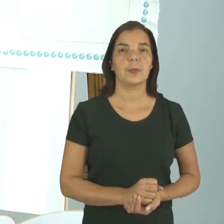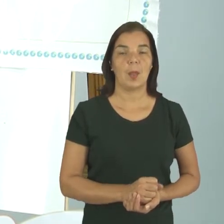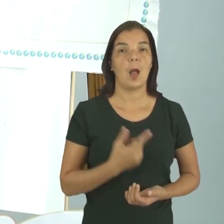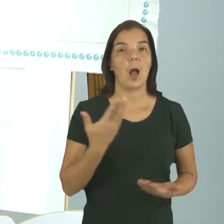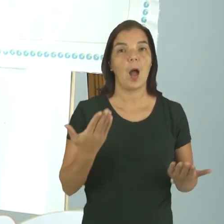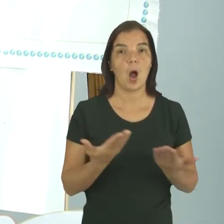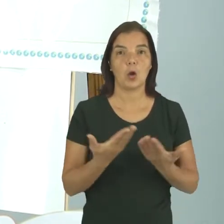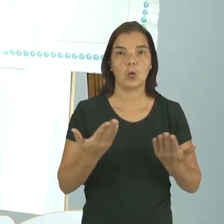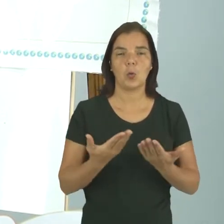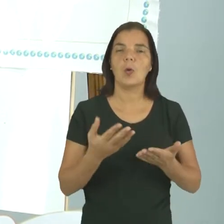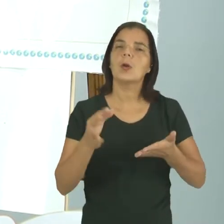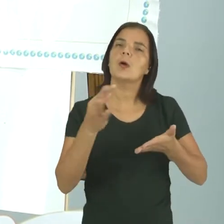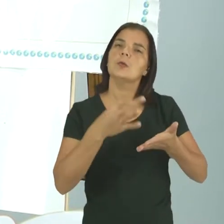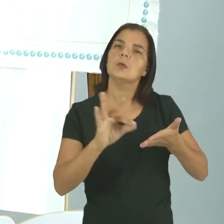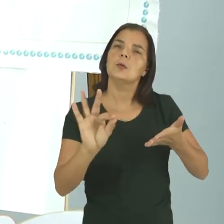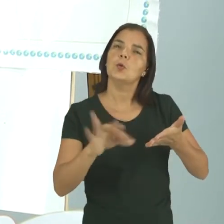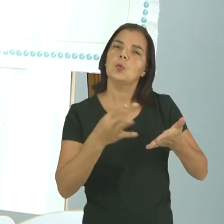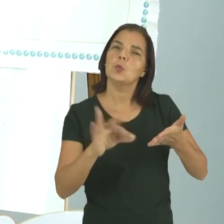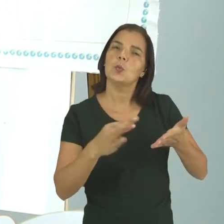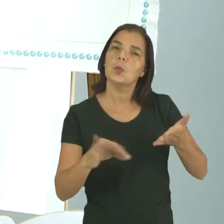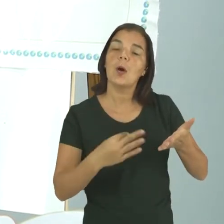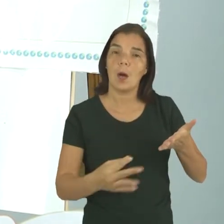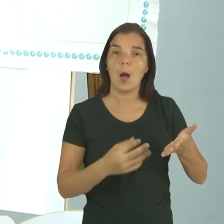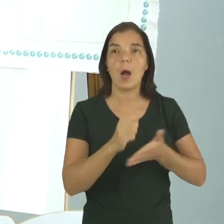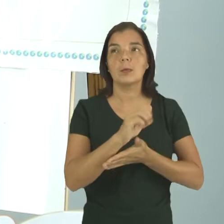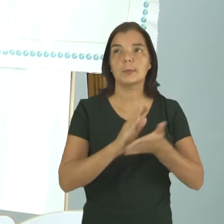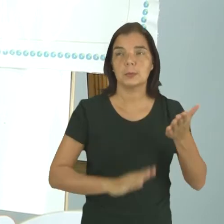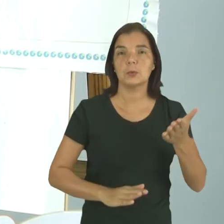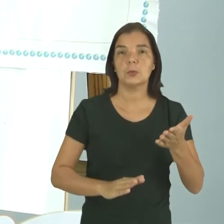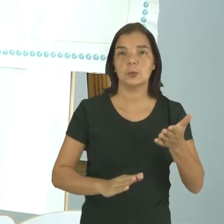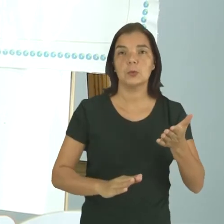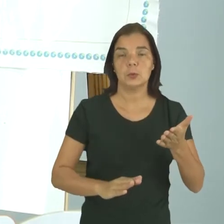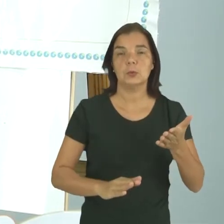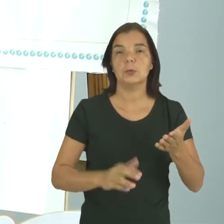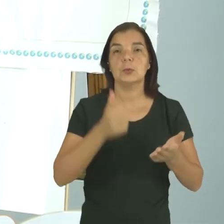Corrigimos a lição que a professora mandou ontem